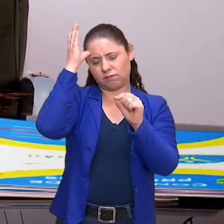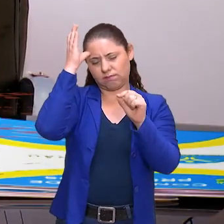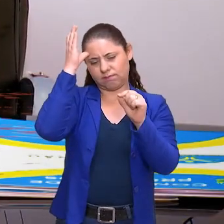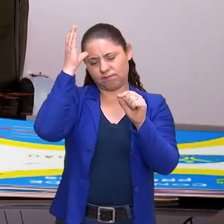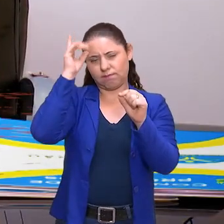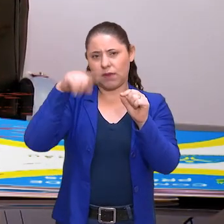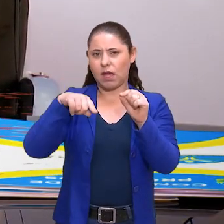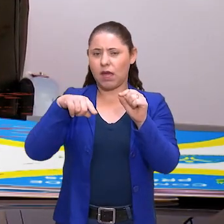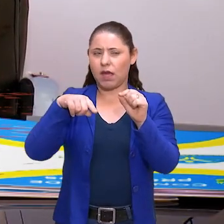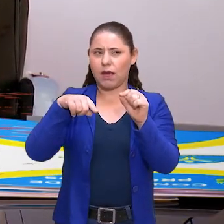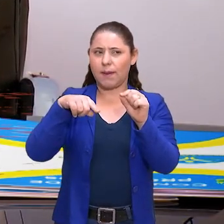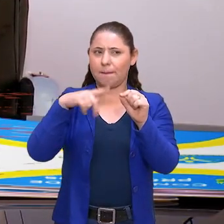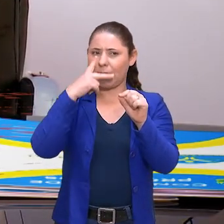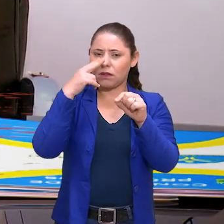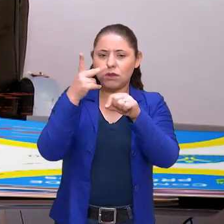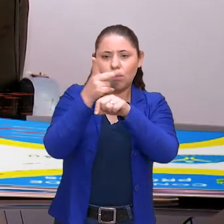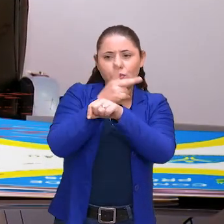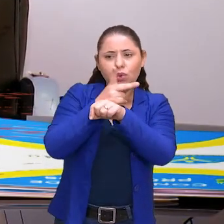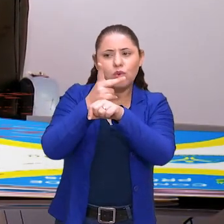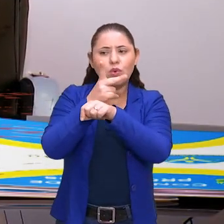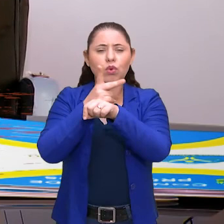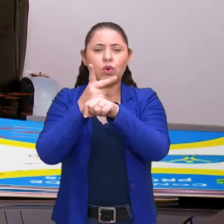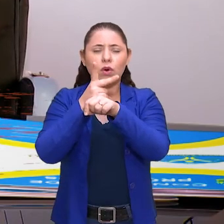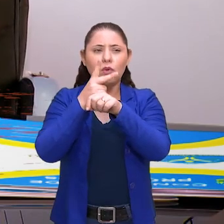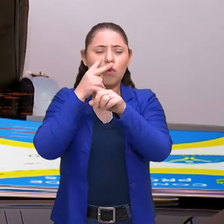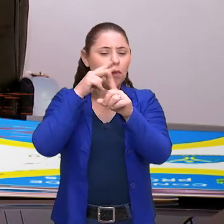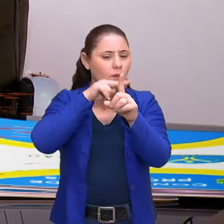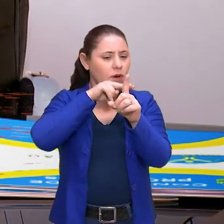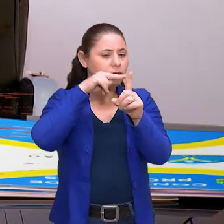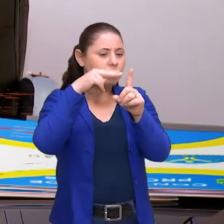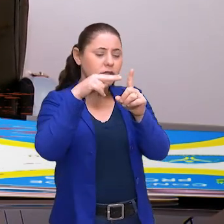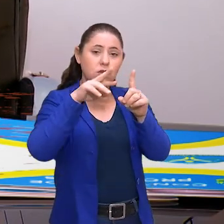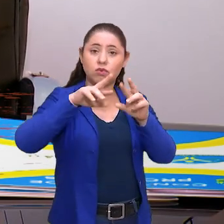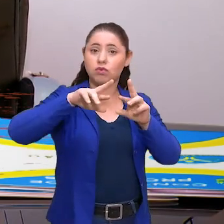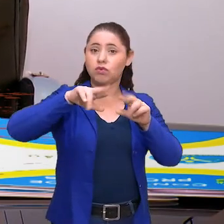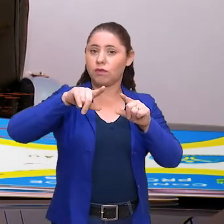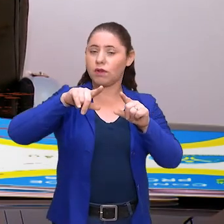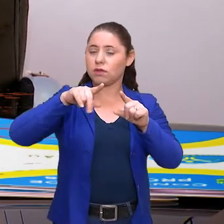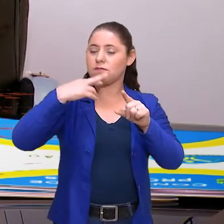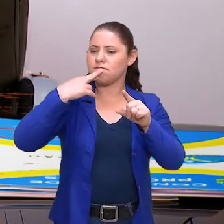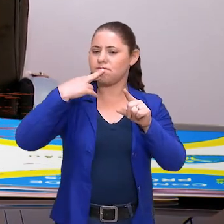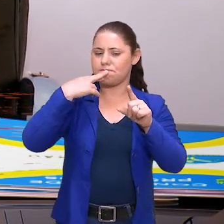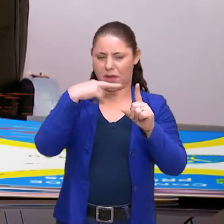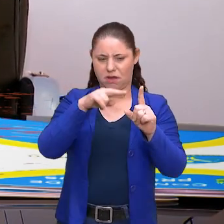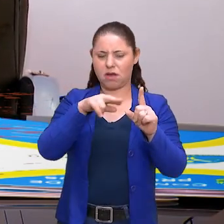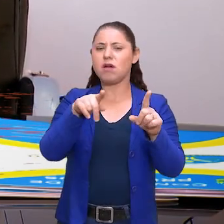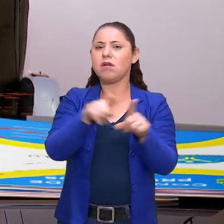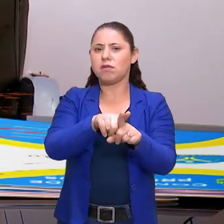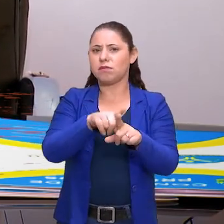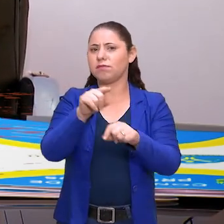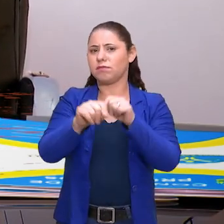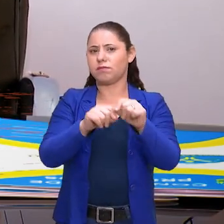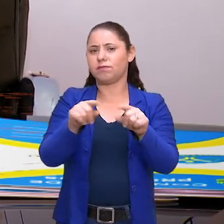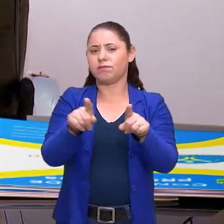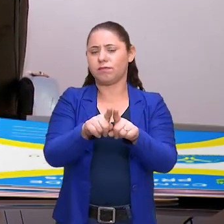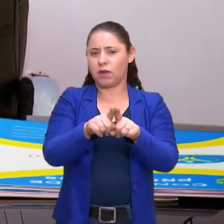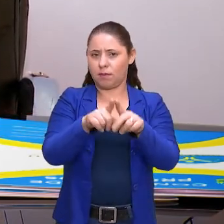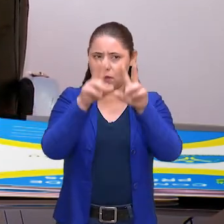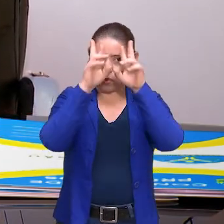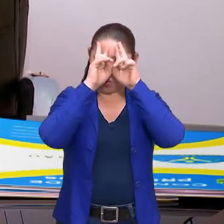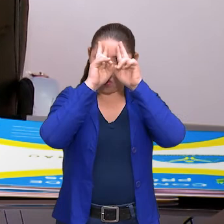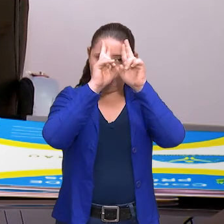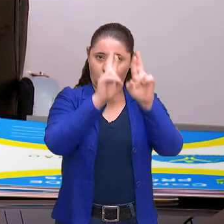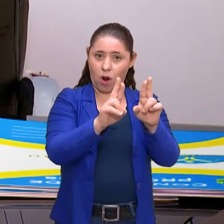consciência de busca, uma visão diferente, crítica, né?